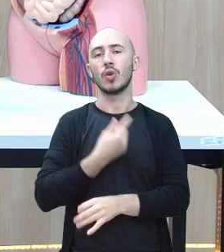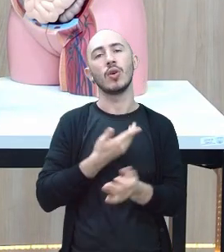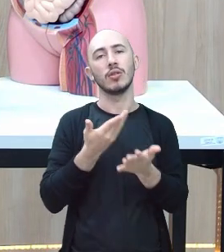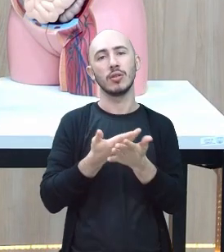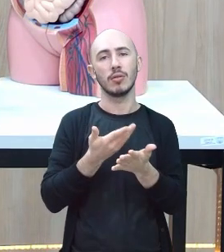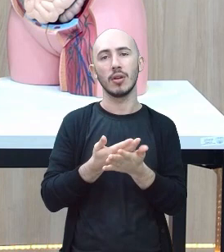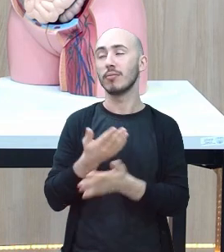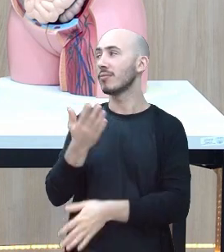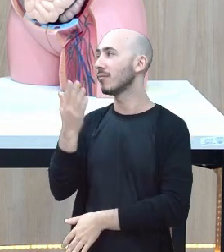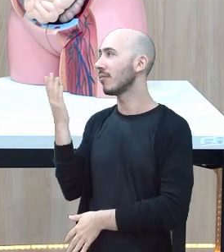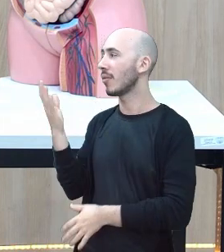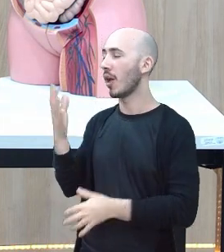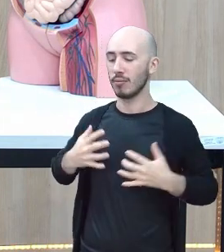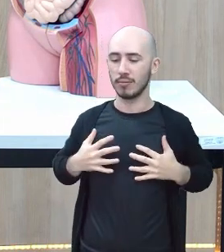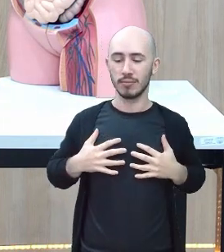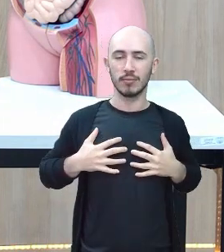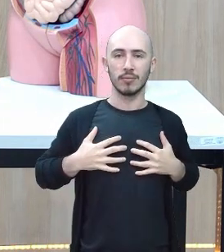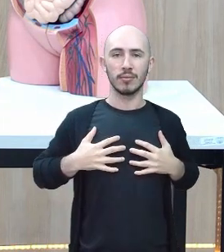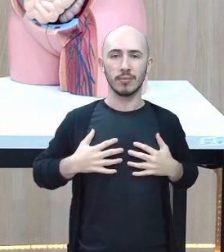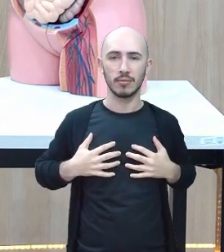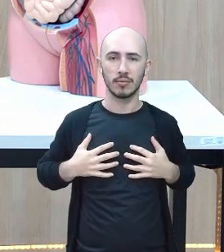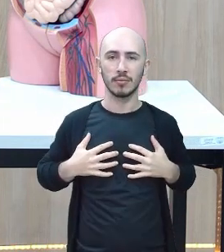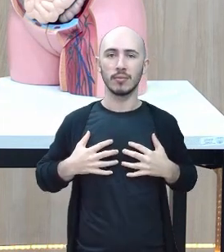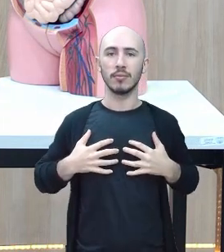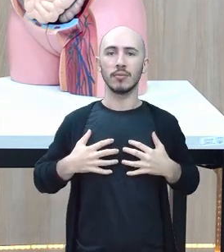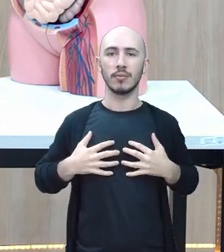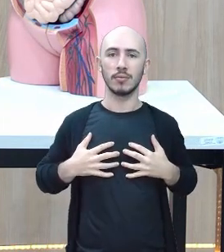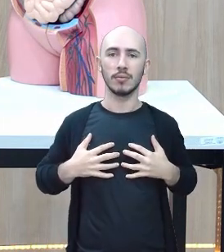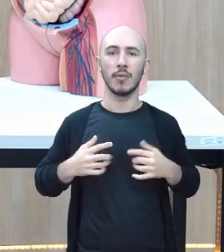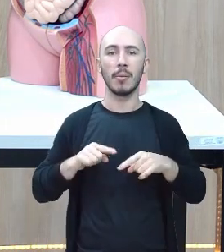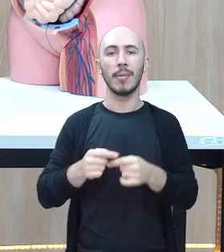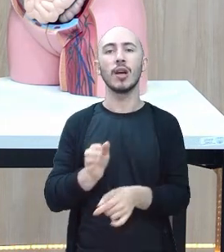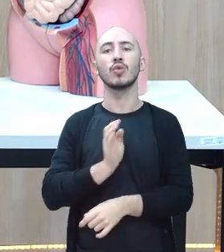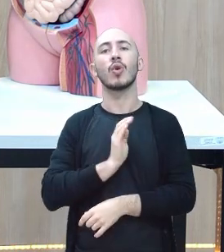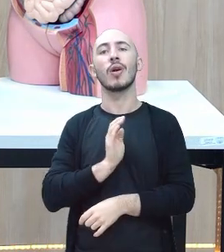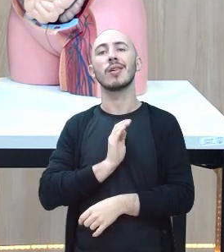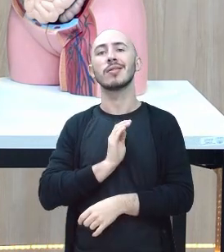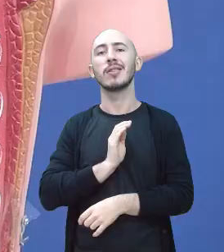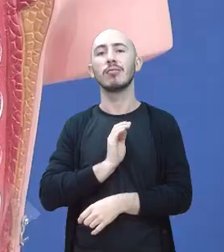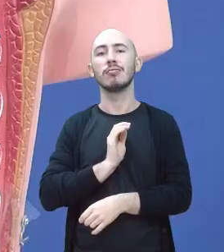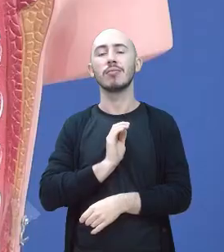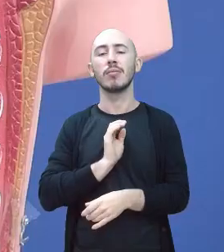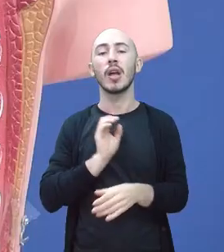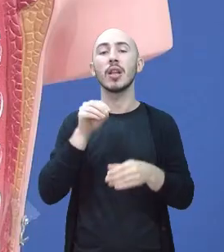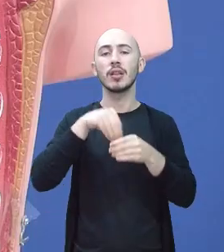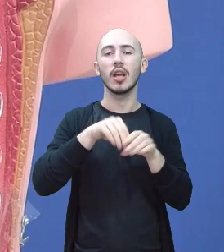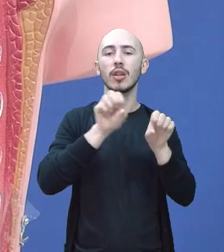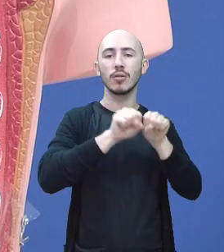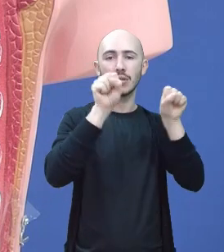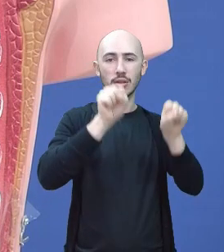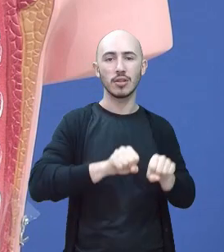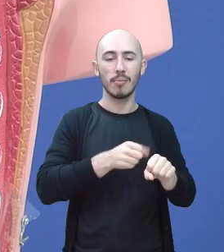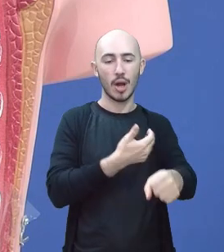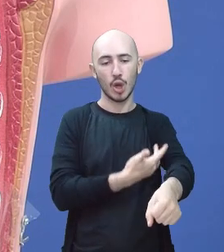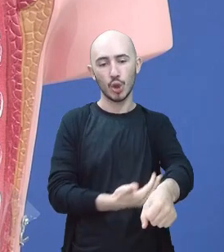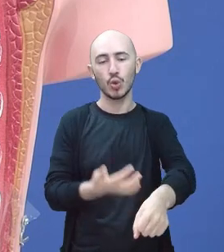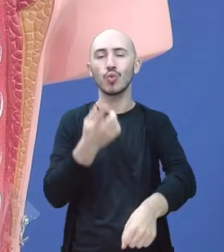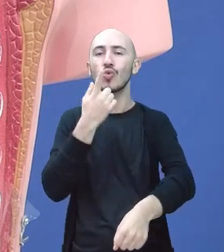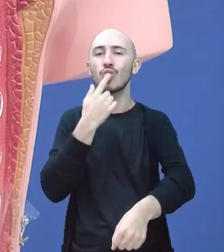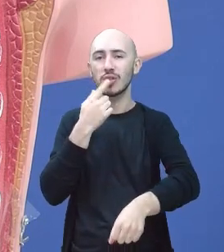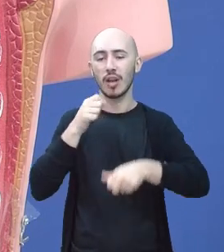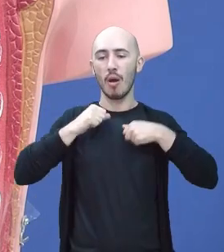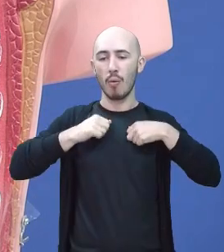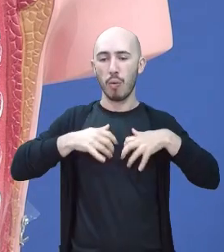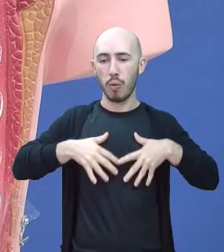né? Mas se nós vermos o coração, ele participa do sistema da circulação circular, né? Nós vemos